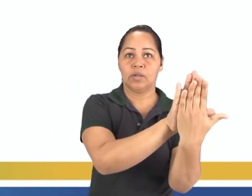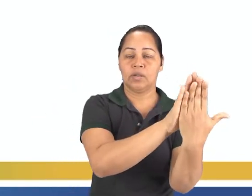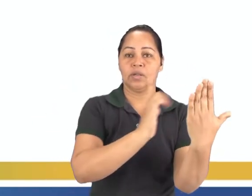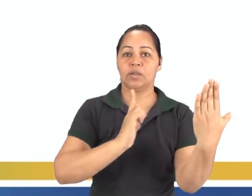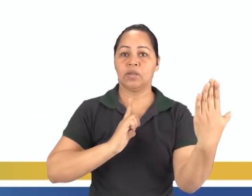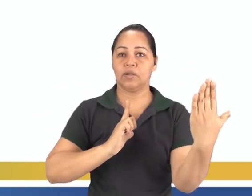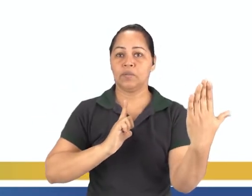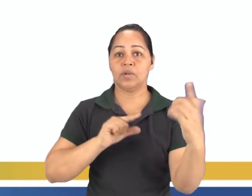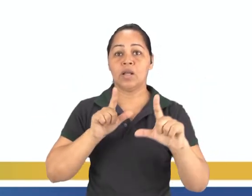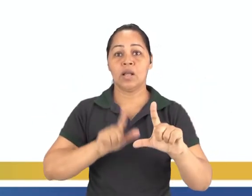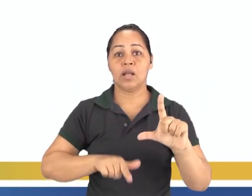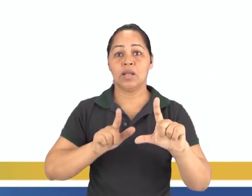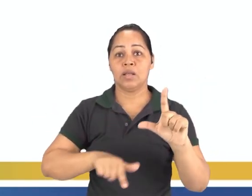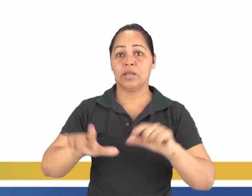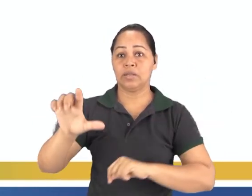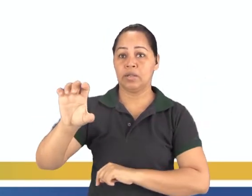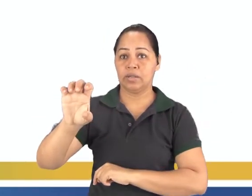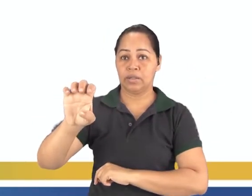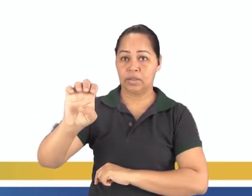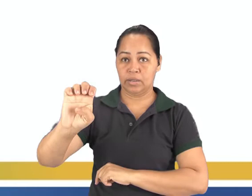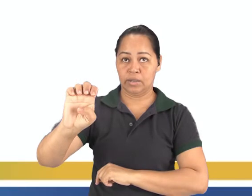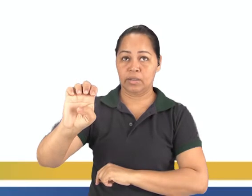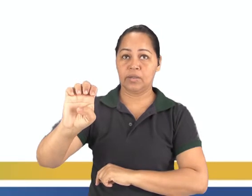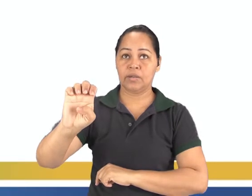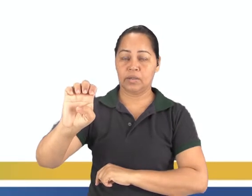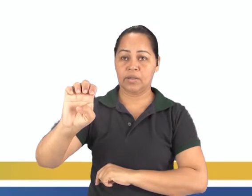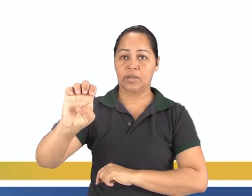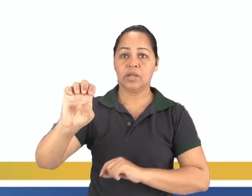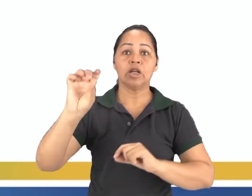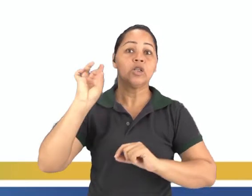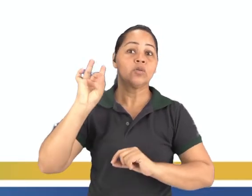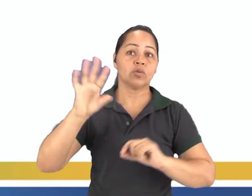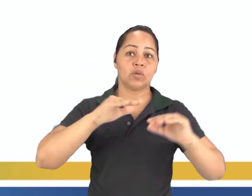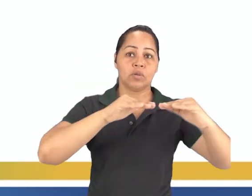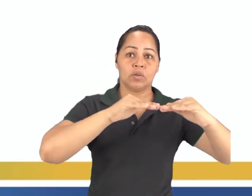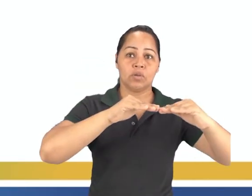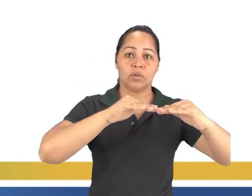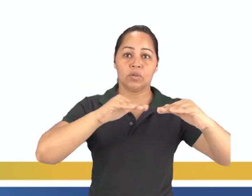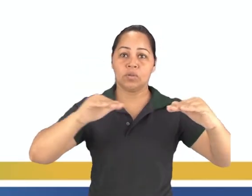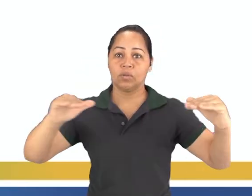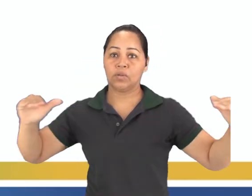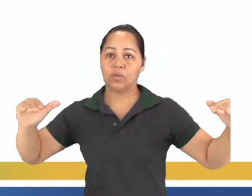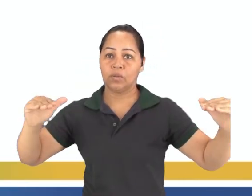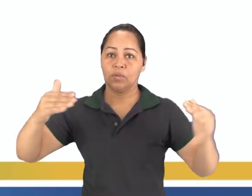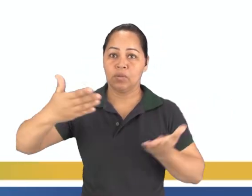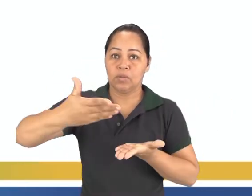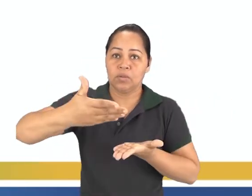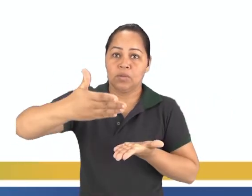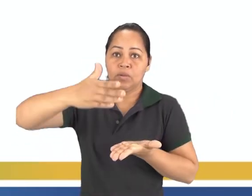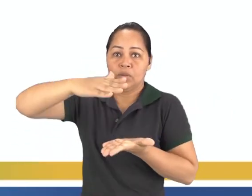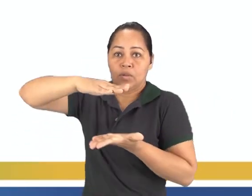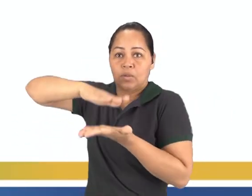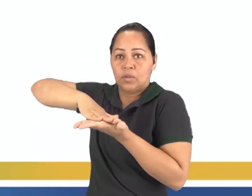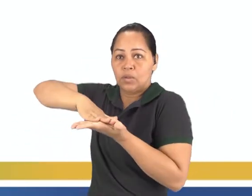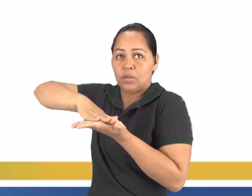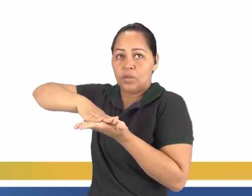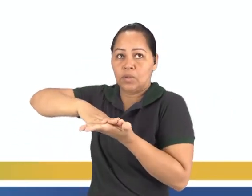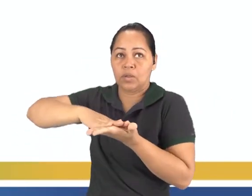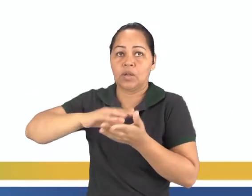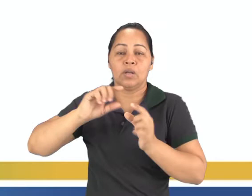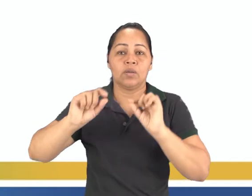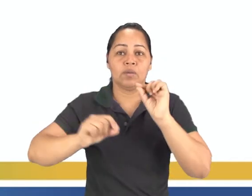Temos aí a letra E, né, que o eixo de simetria aparece na horizontal. Na borboleta, o